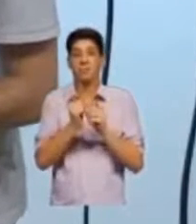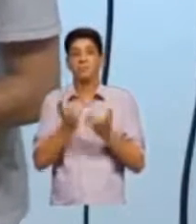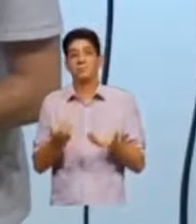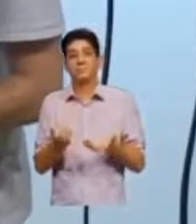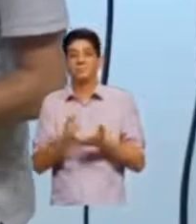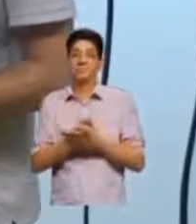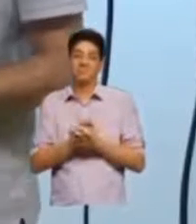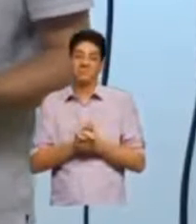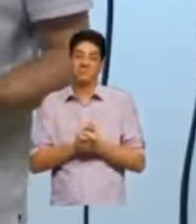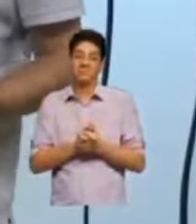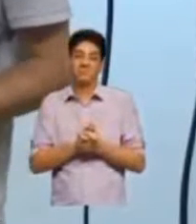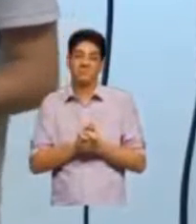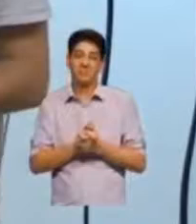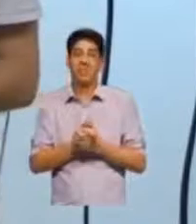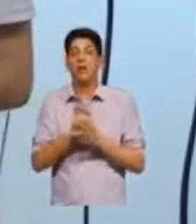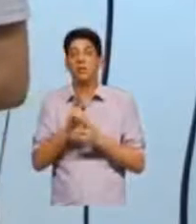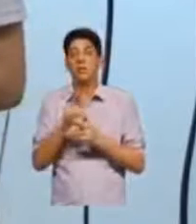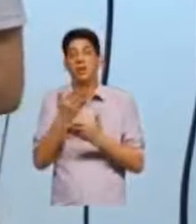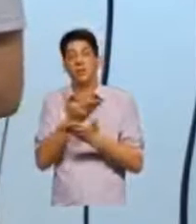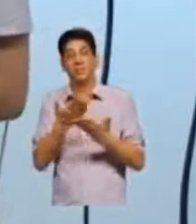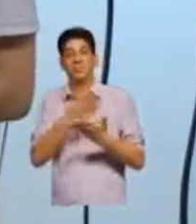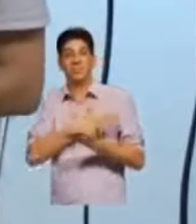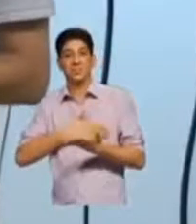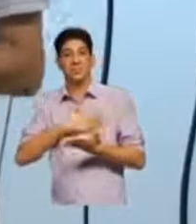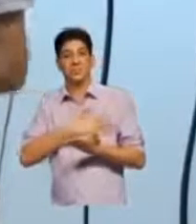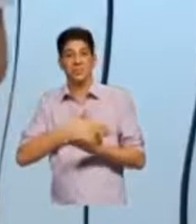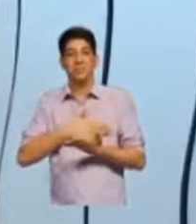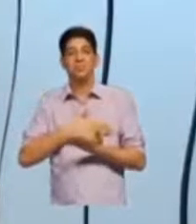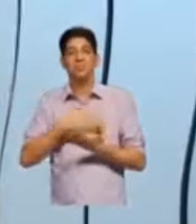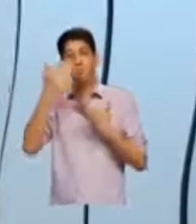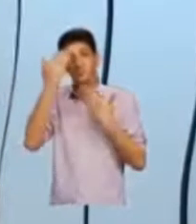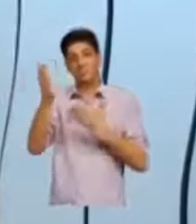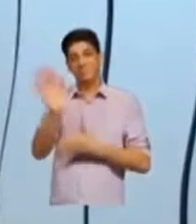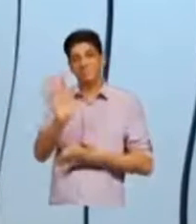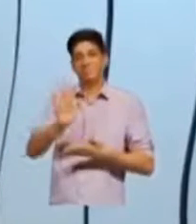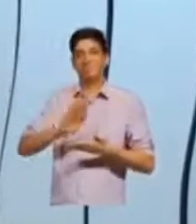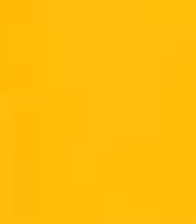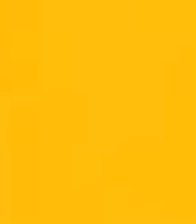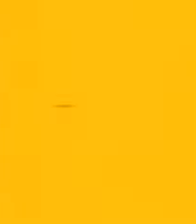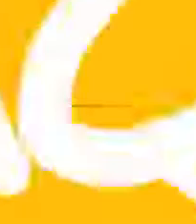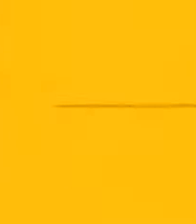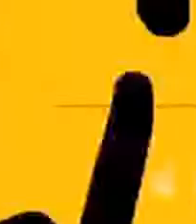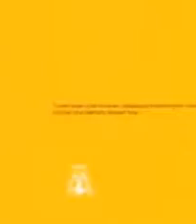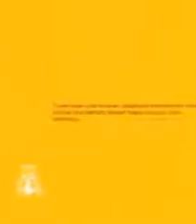demais. Mas espero que tenham gostado e até a próxima.